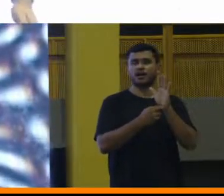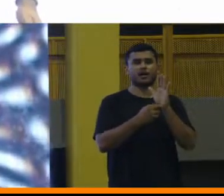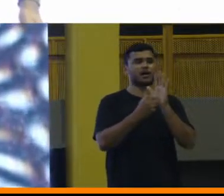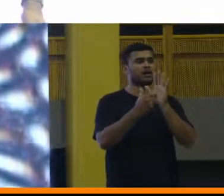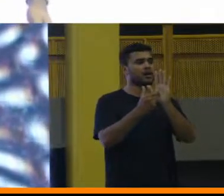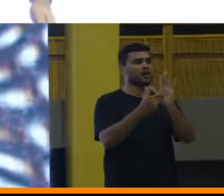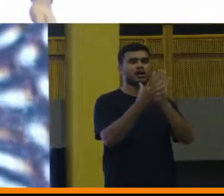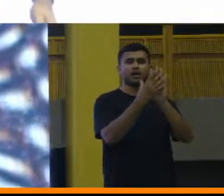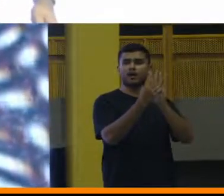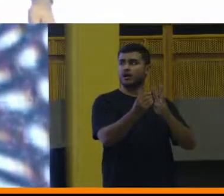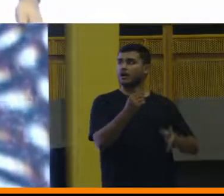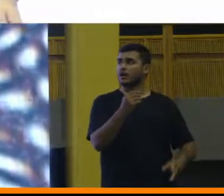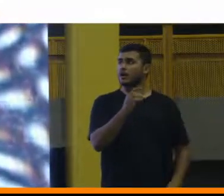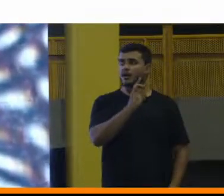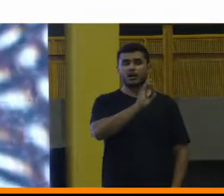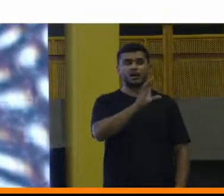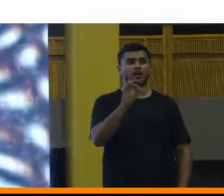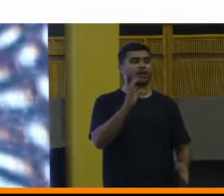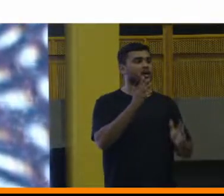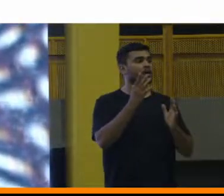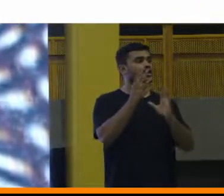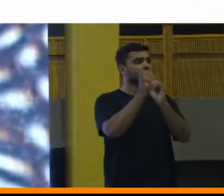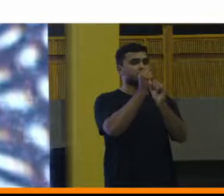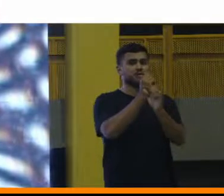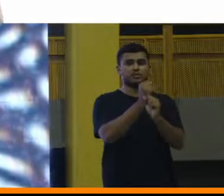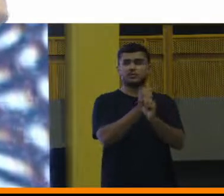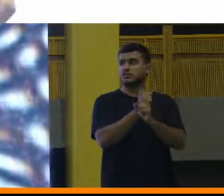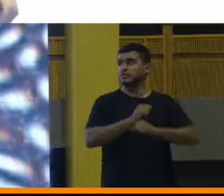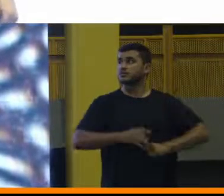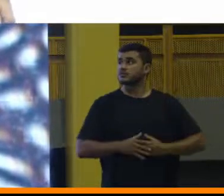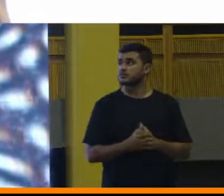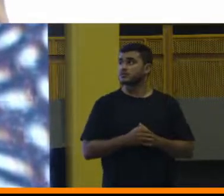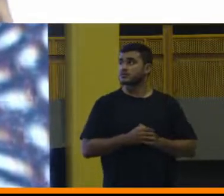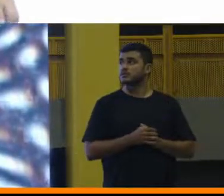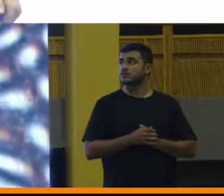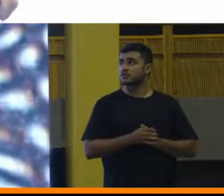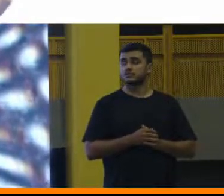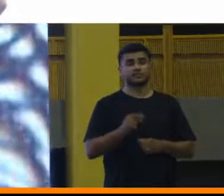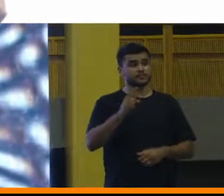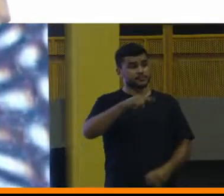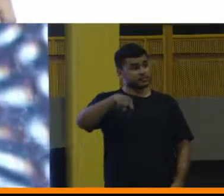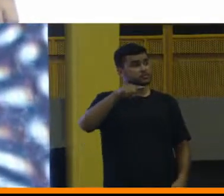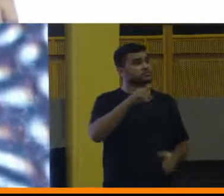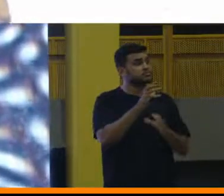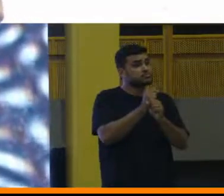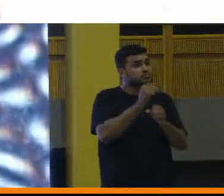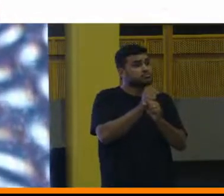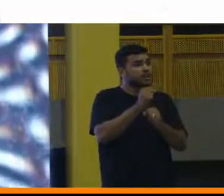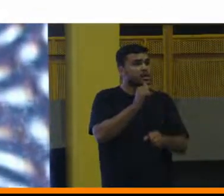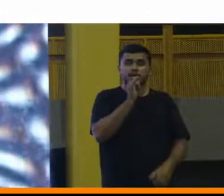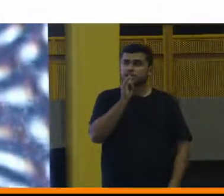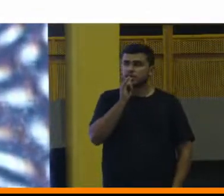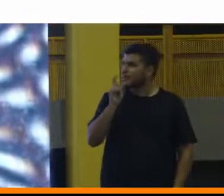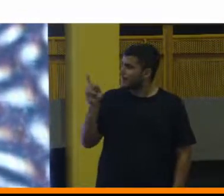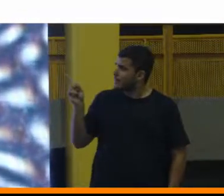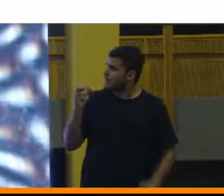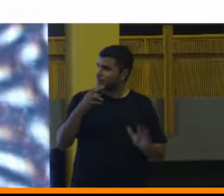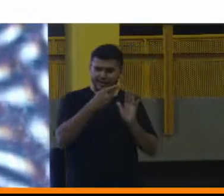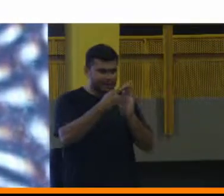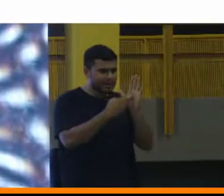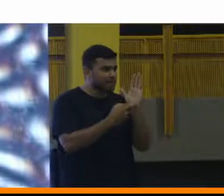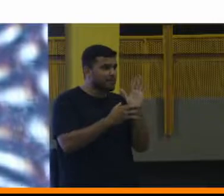Se V é tanto, R é tanto, calcule a aceleração. Você está lá calculando, sem ter a menor ideia do que está